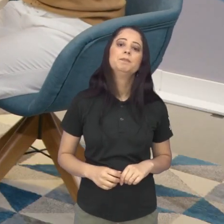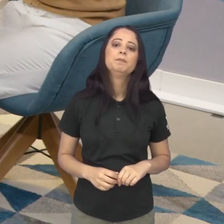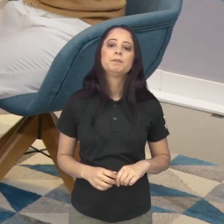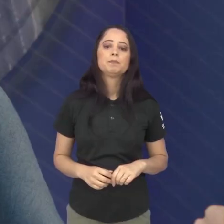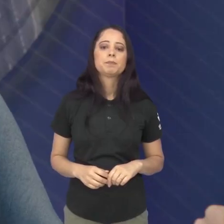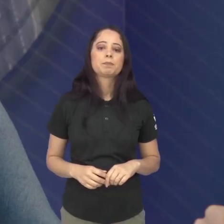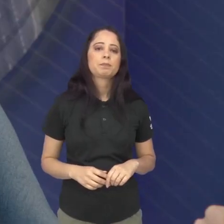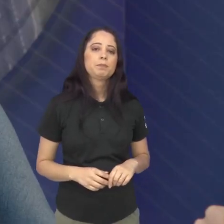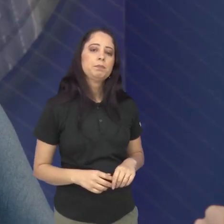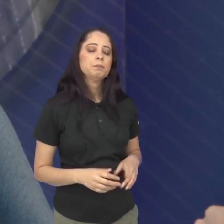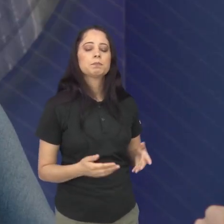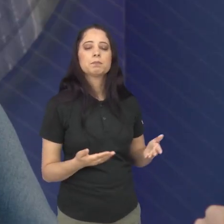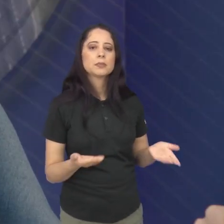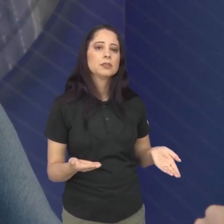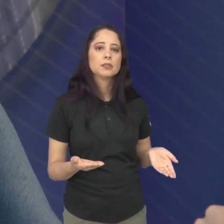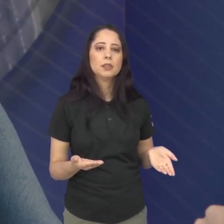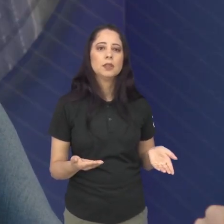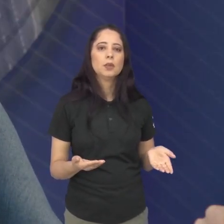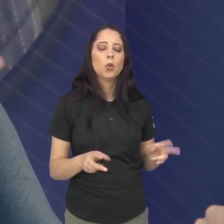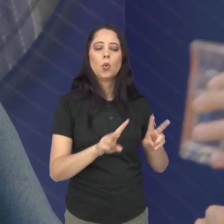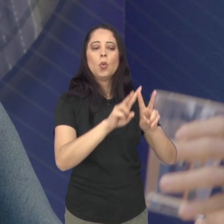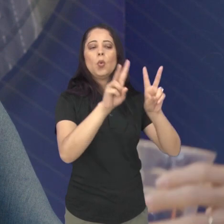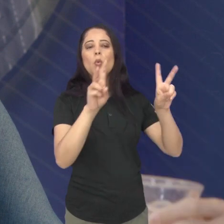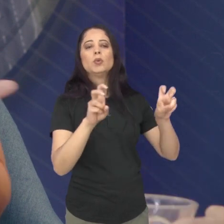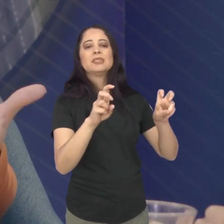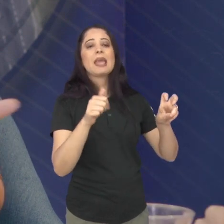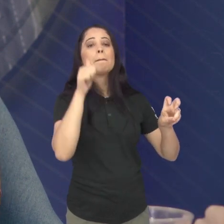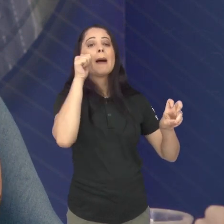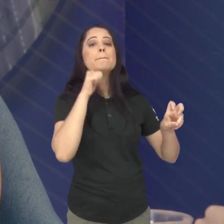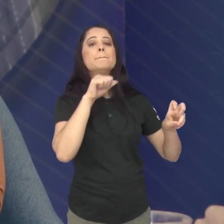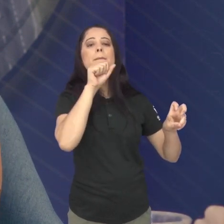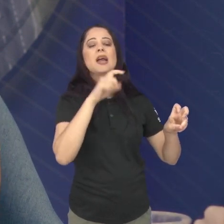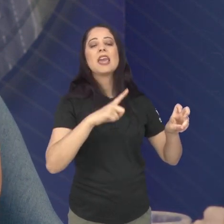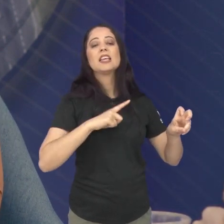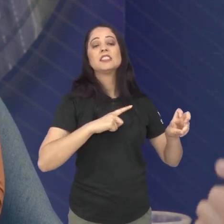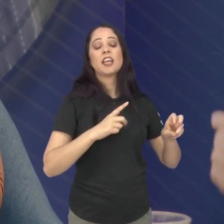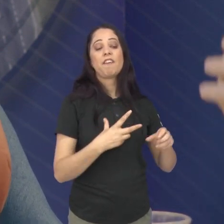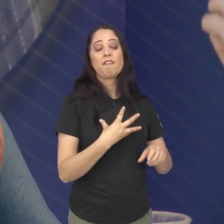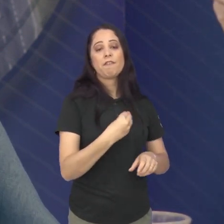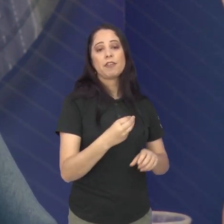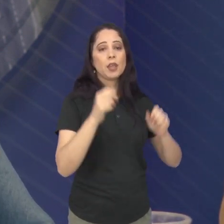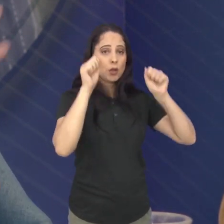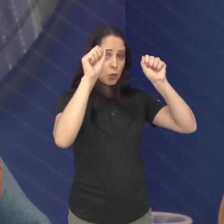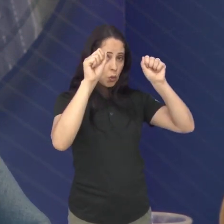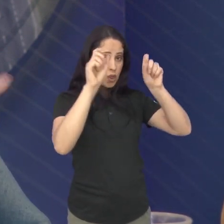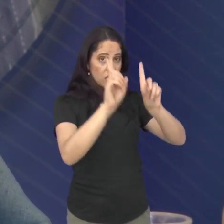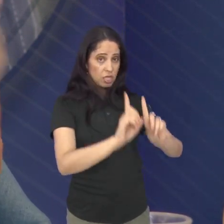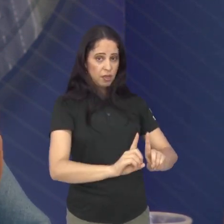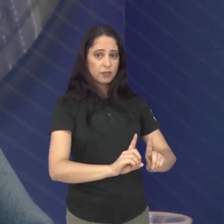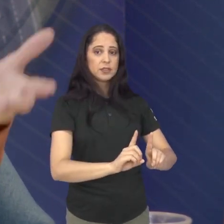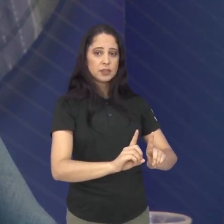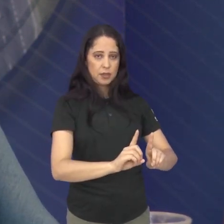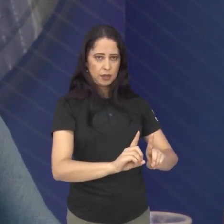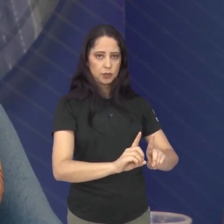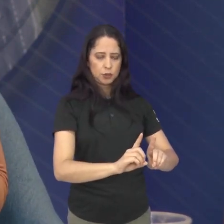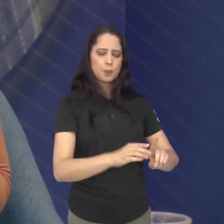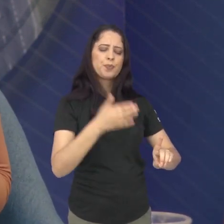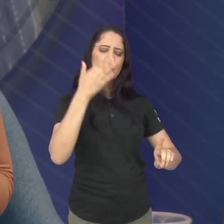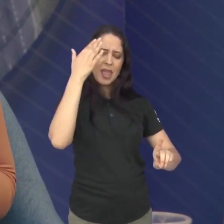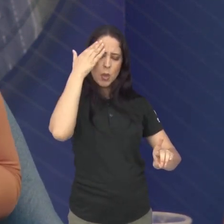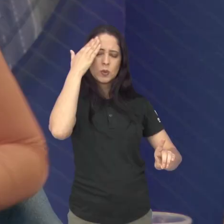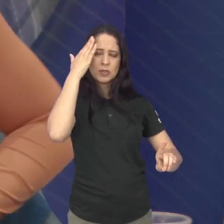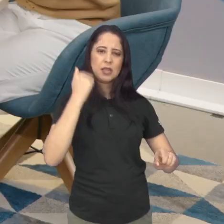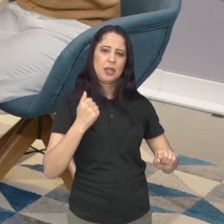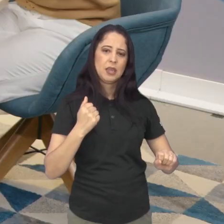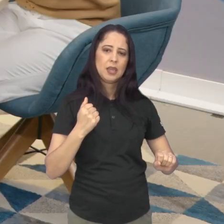quando a gente fala das mães atípicas, principalmente, você ser mãe, automaticamente já vem a